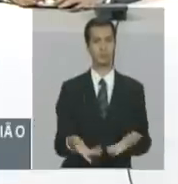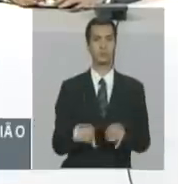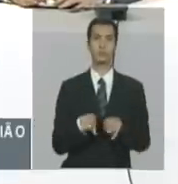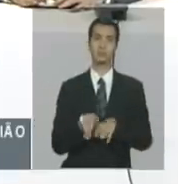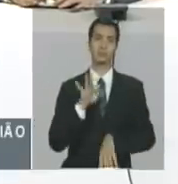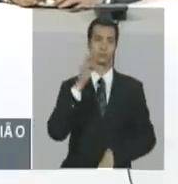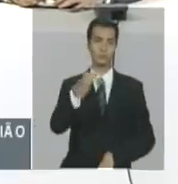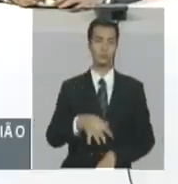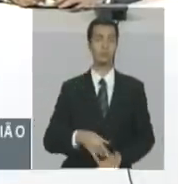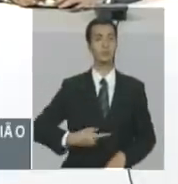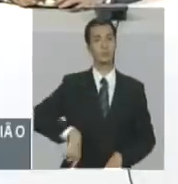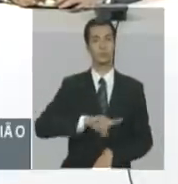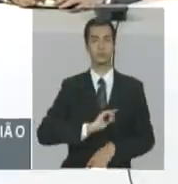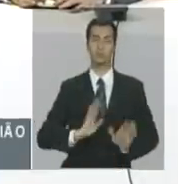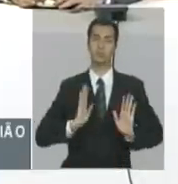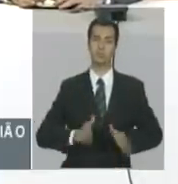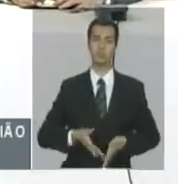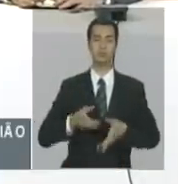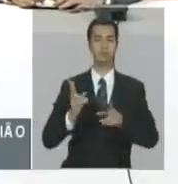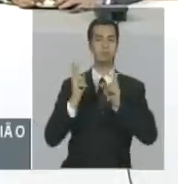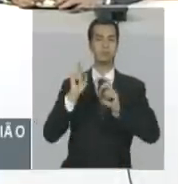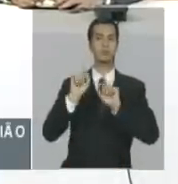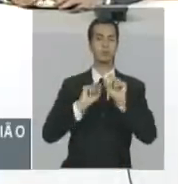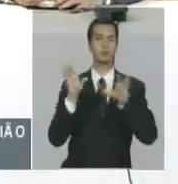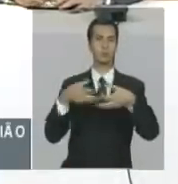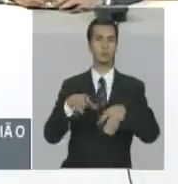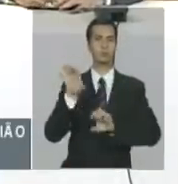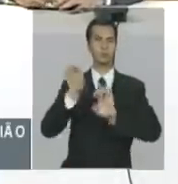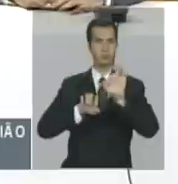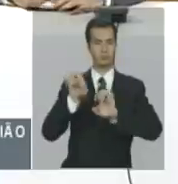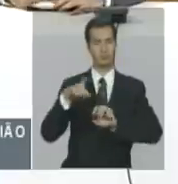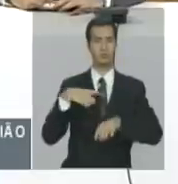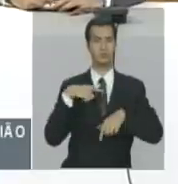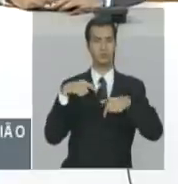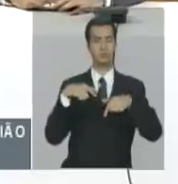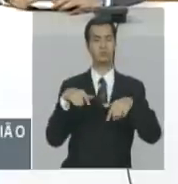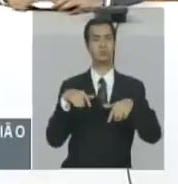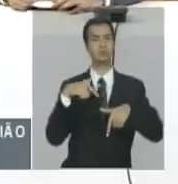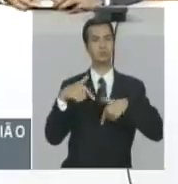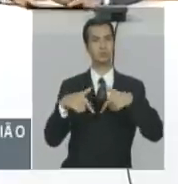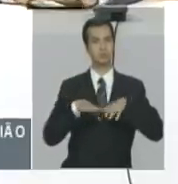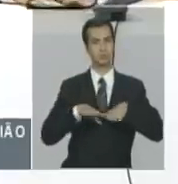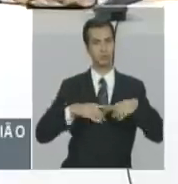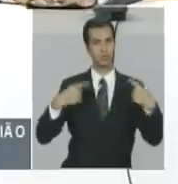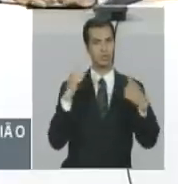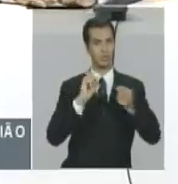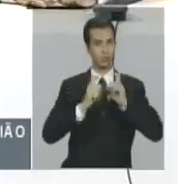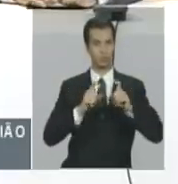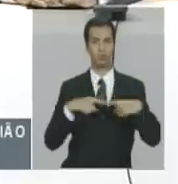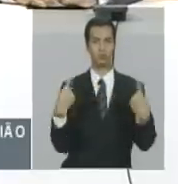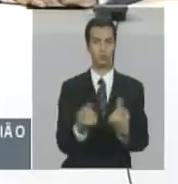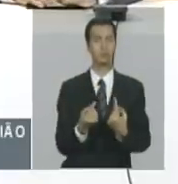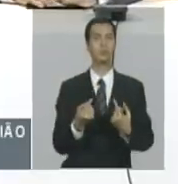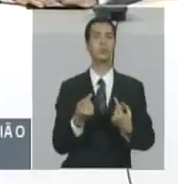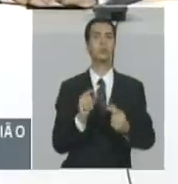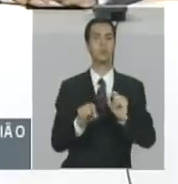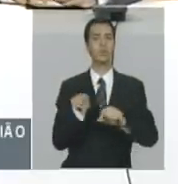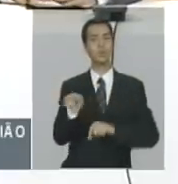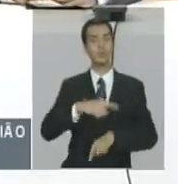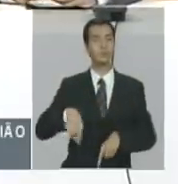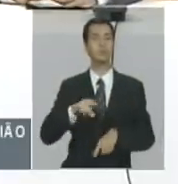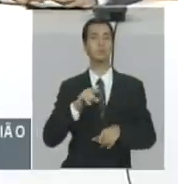nós ouvimos de vários empresários ali que estavam na mesa a apresentação de projetos de